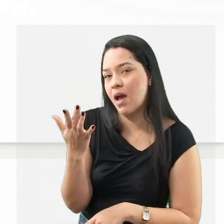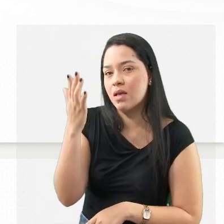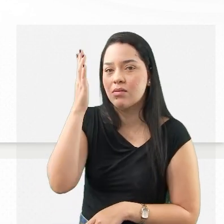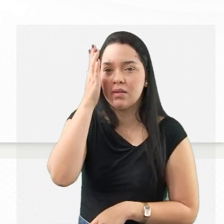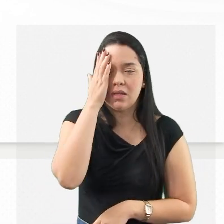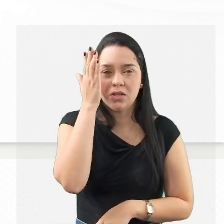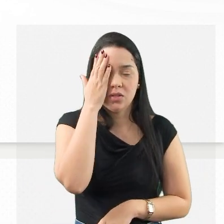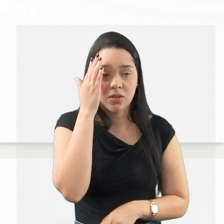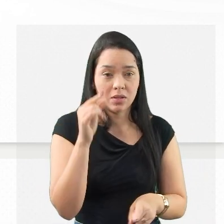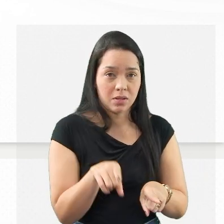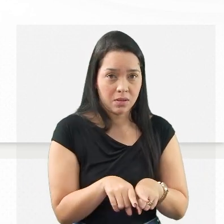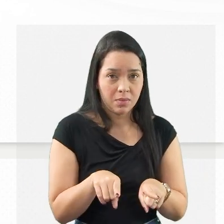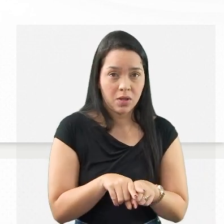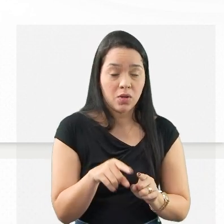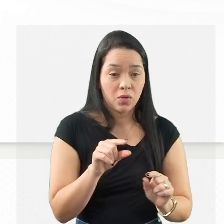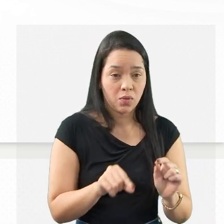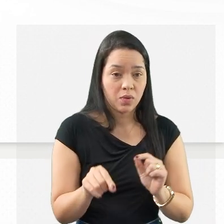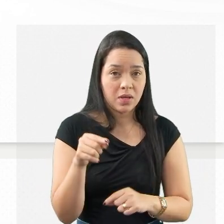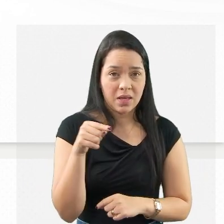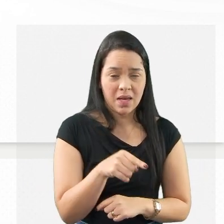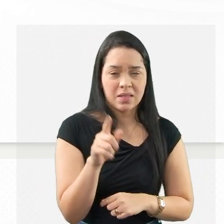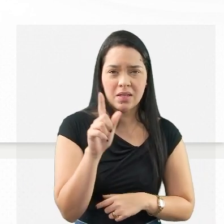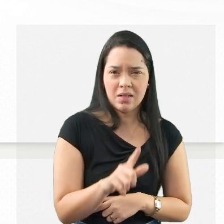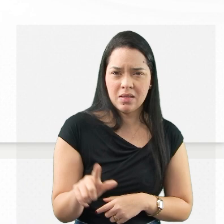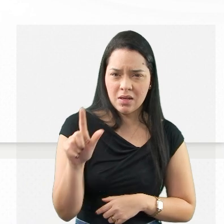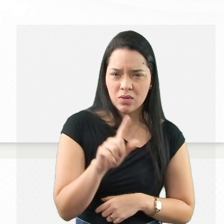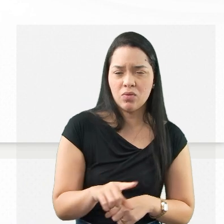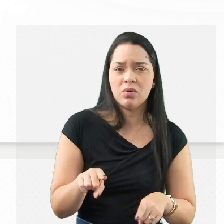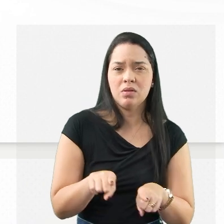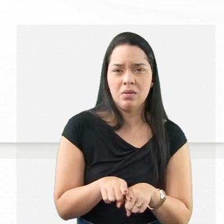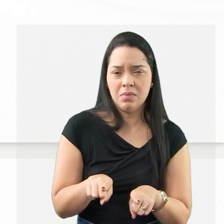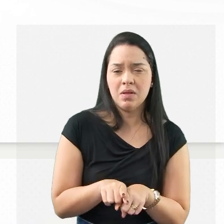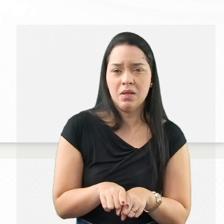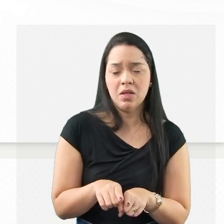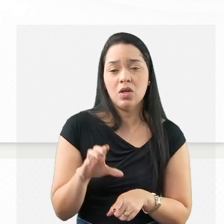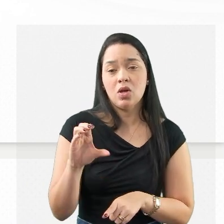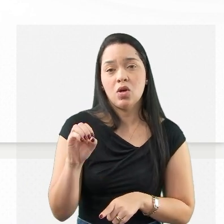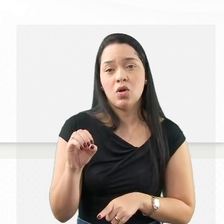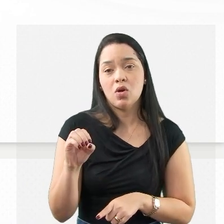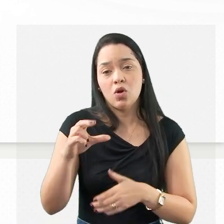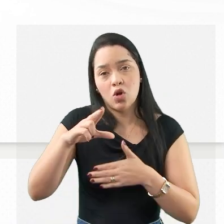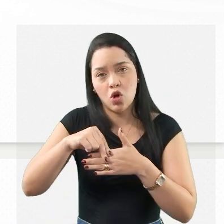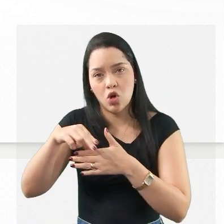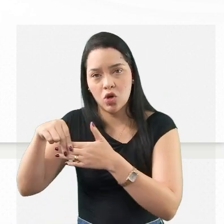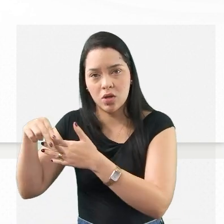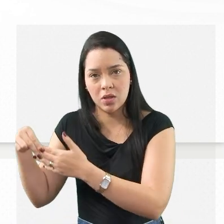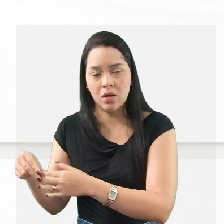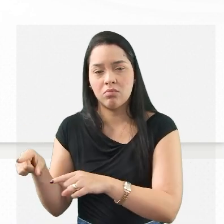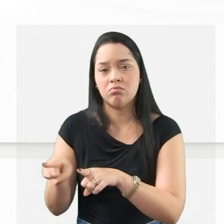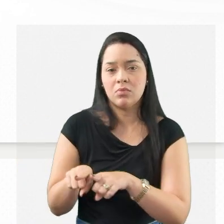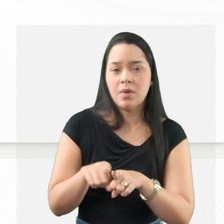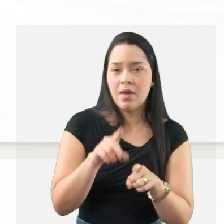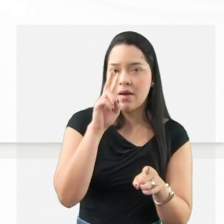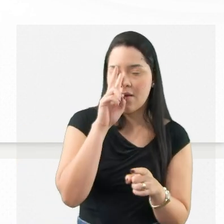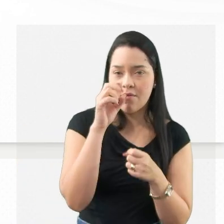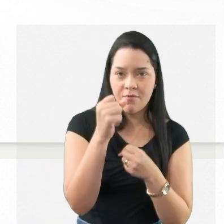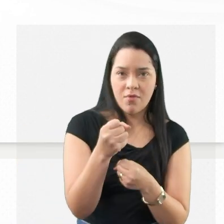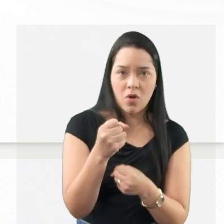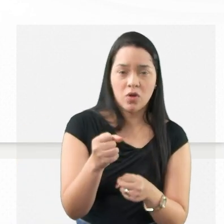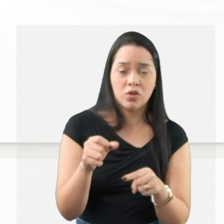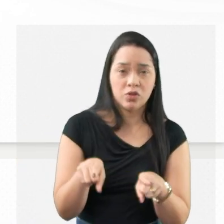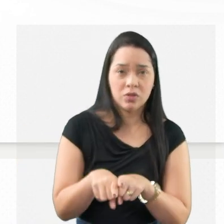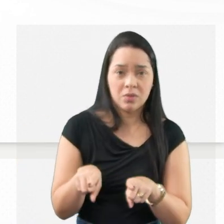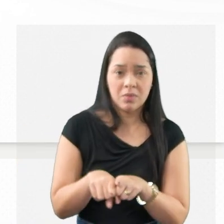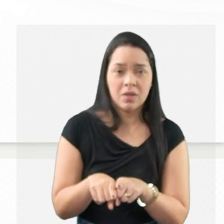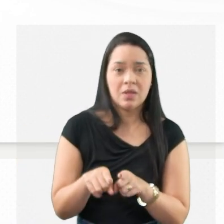entendida, e isso faz com que essa literatura, esse gênero literário cordel, ele seja muito forte, essa questão